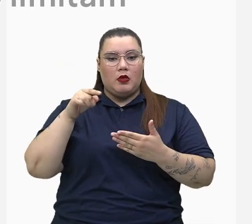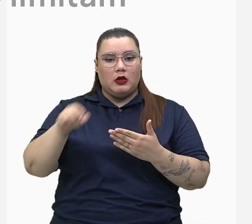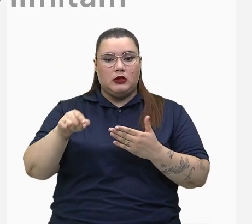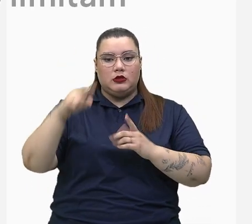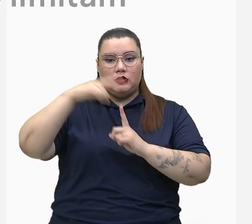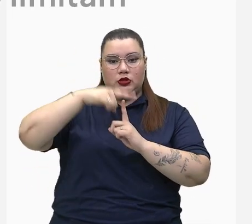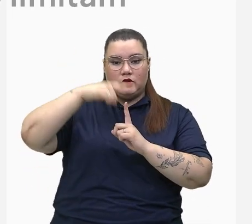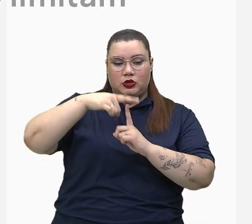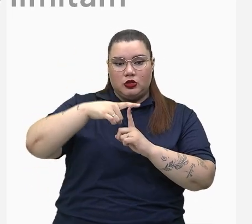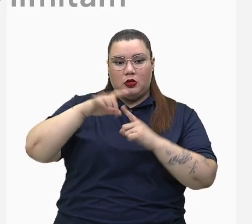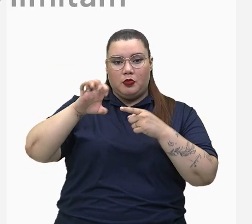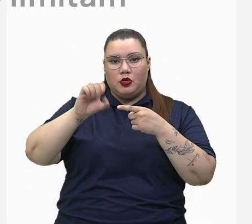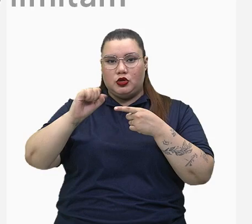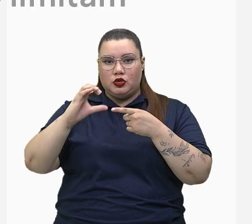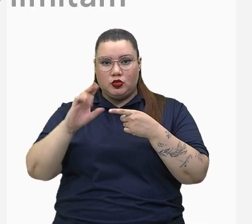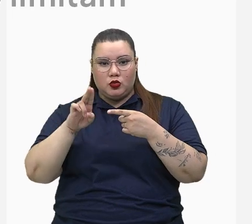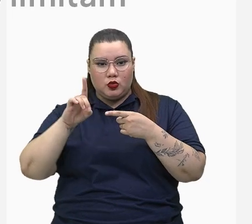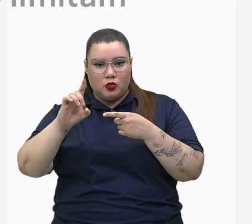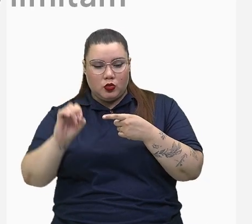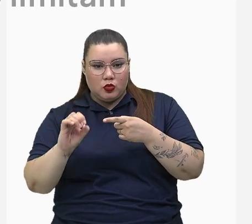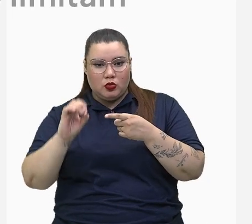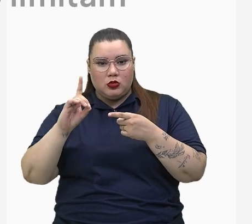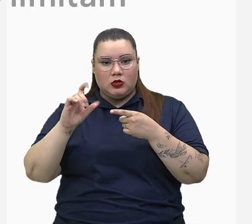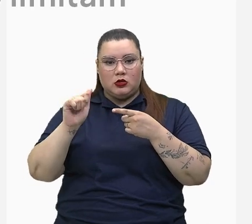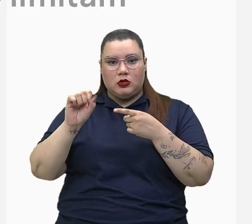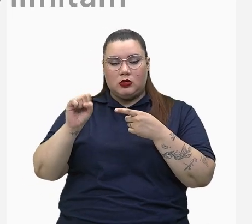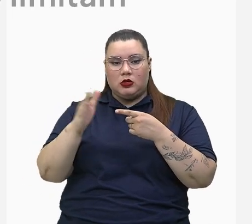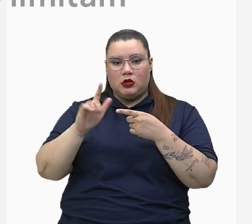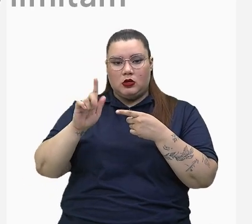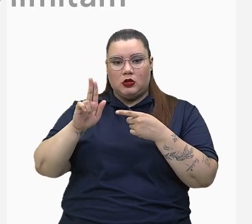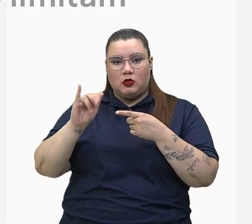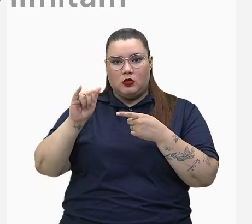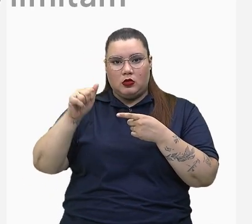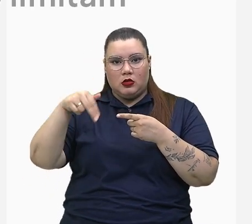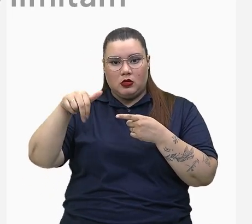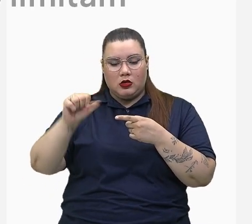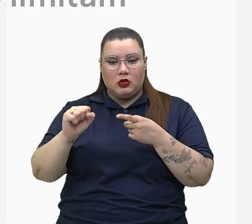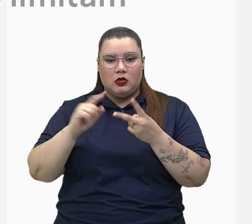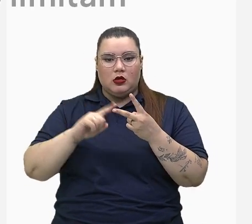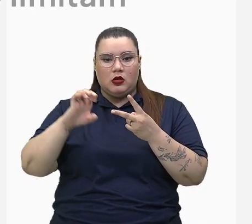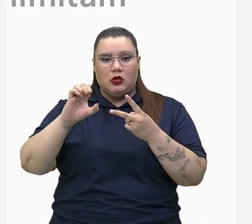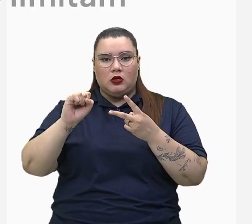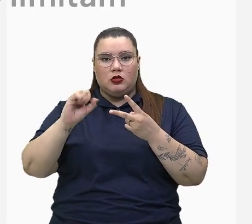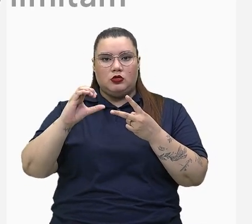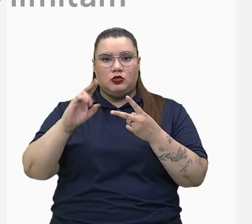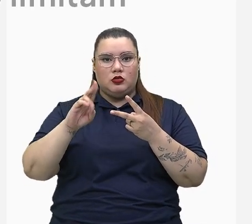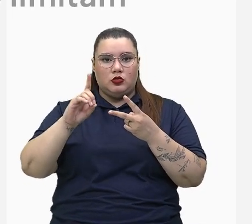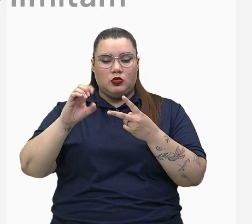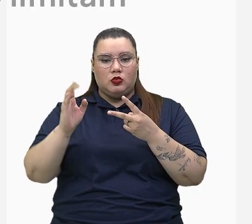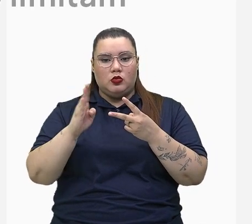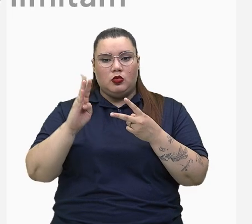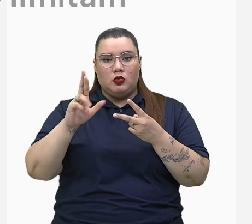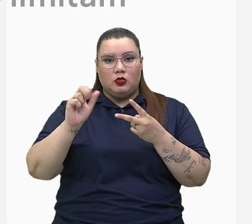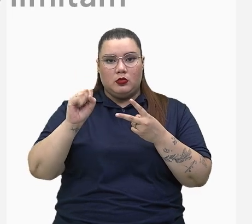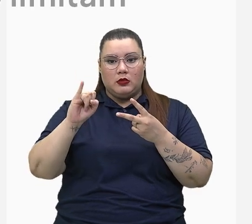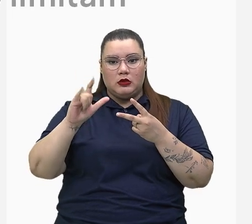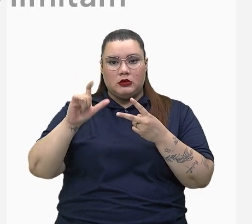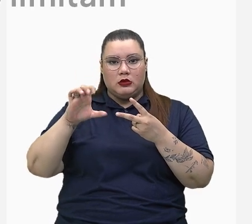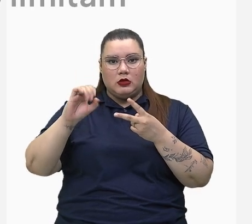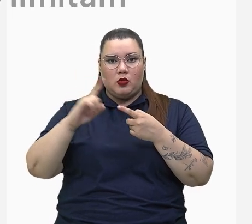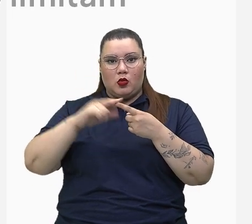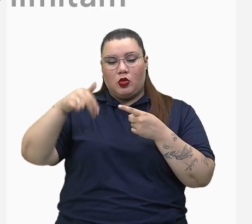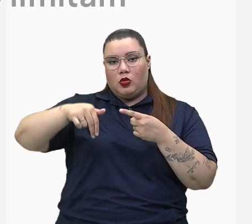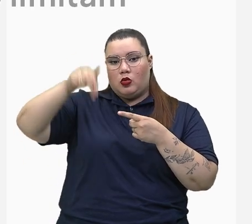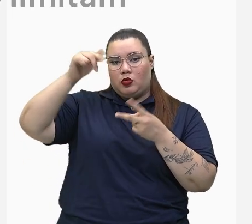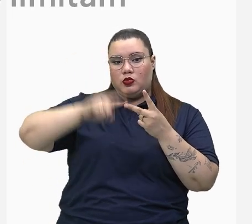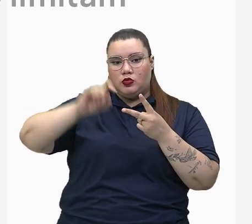e o escudo brasileiro, o escudo das Guianas que está ao norte e o escudo brasileiro que está ao sul da Amazônia, são